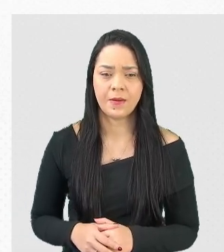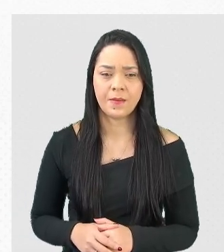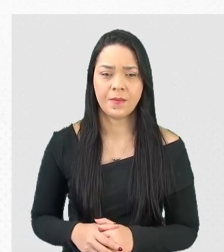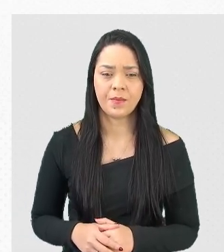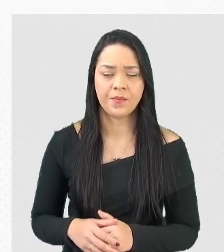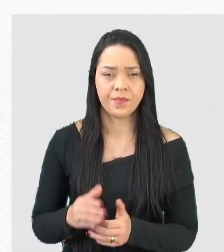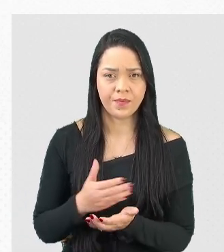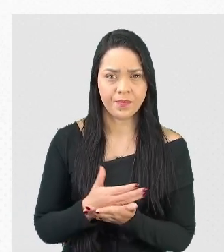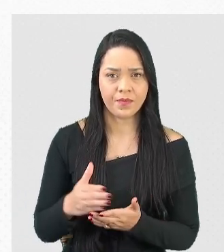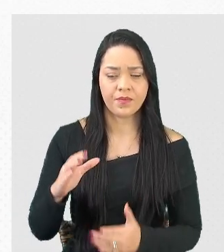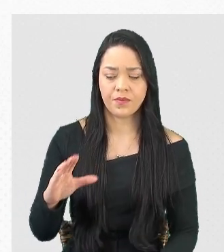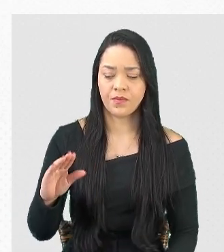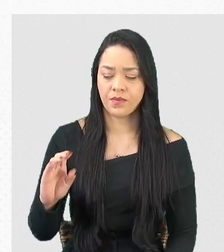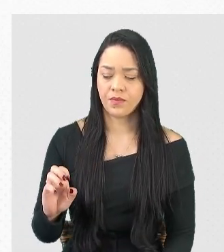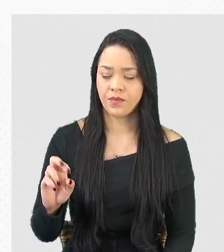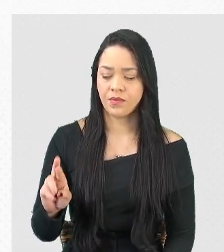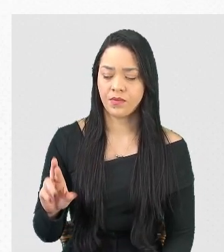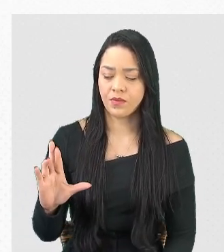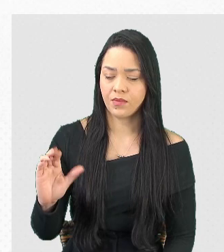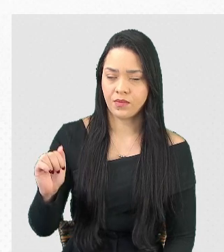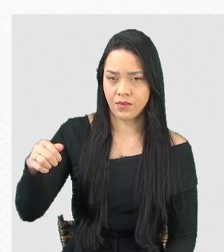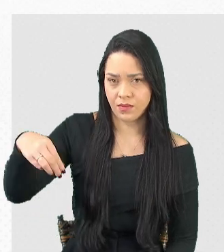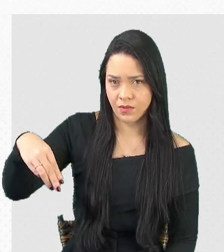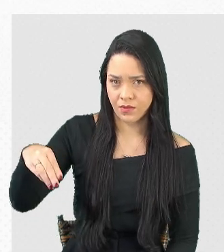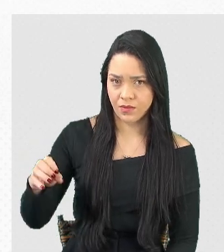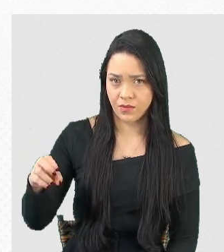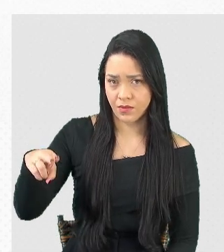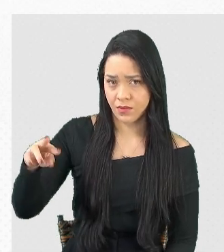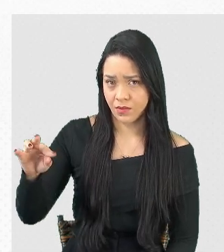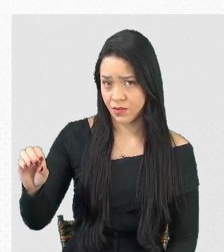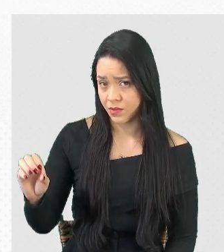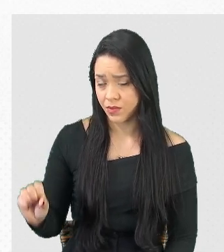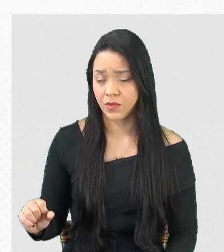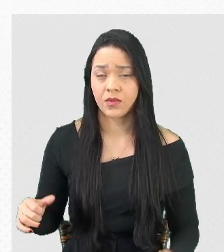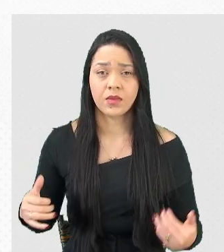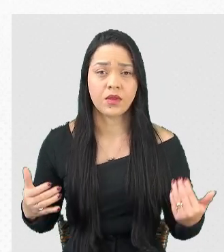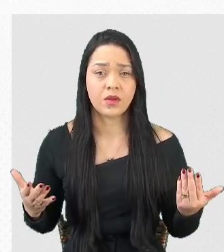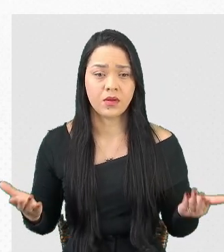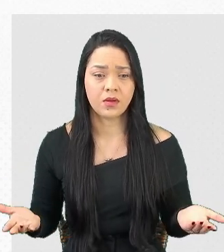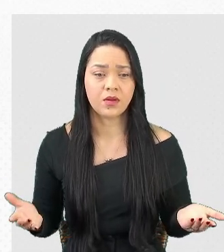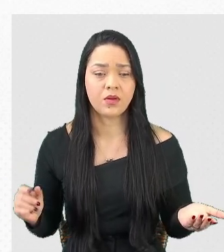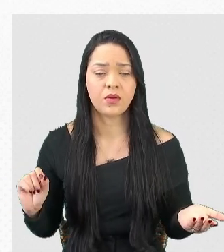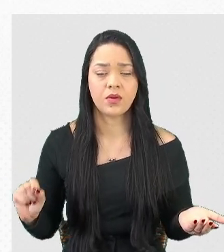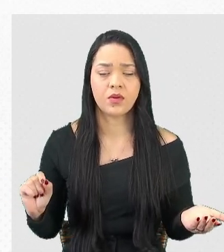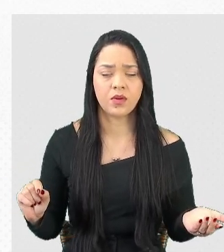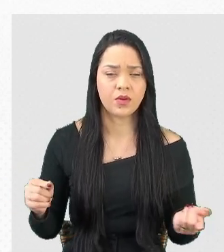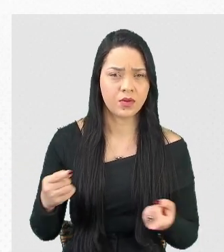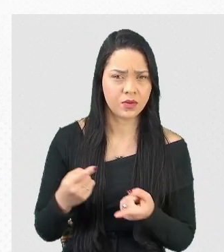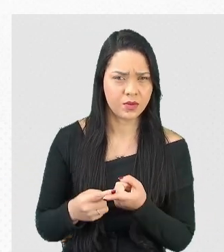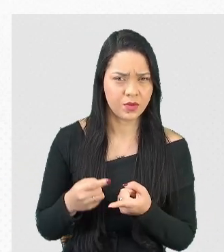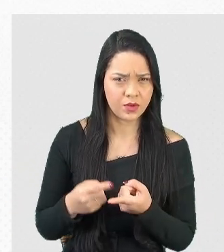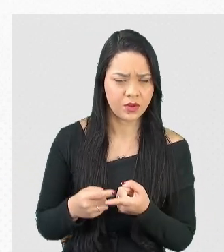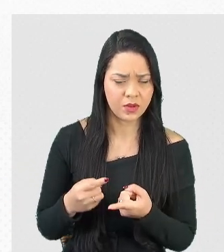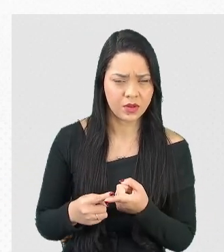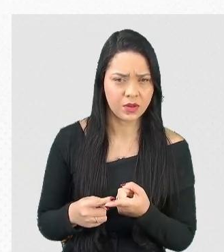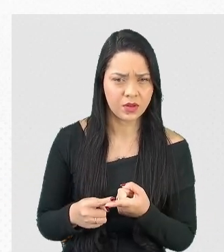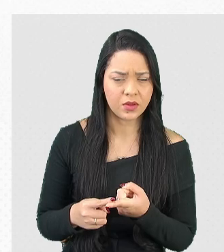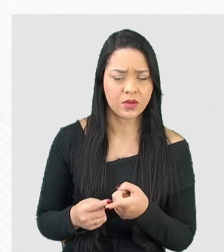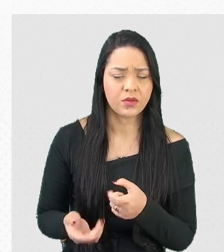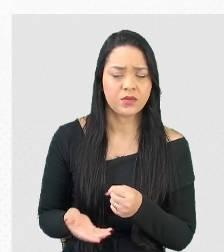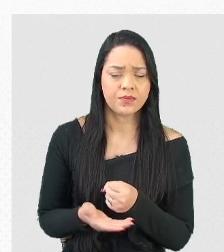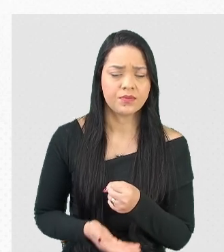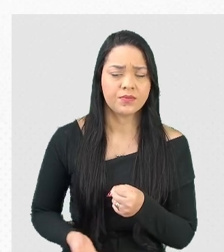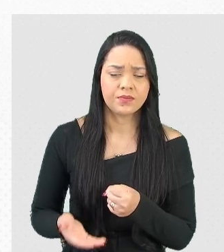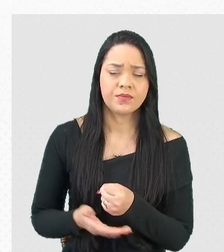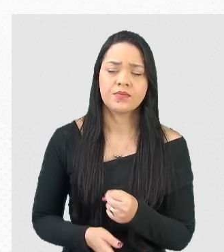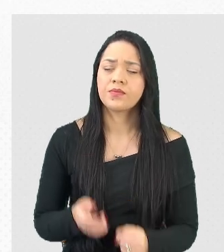quais são as razões do pioneirismo inglês? A Revolução Industrial ela pode acontecer em